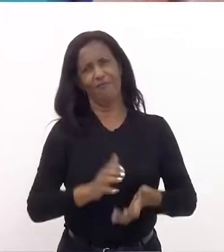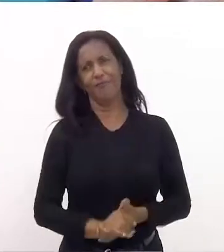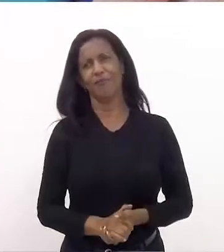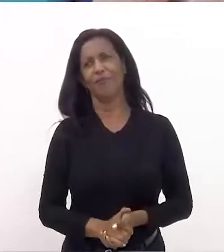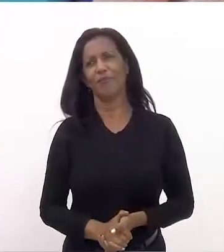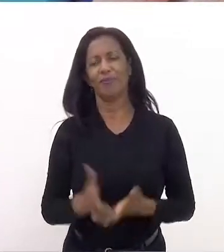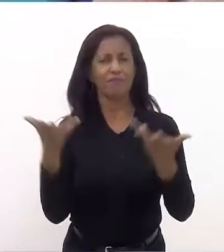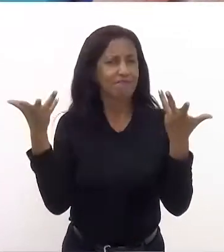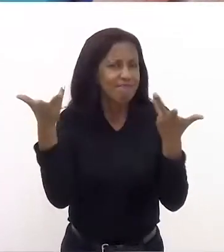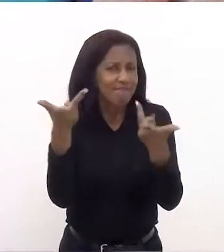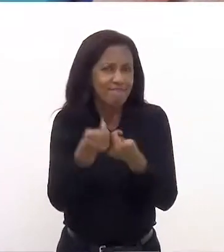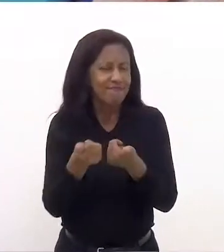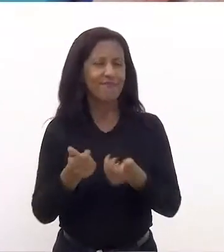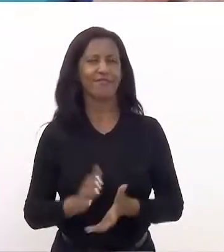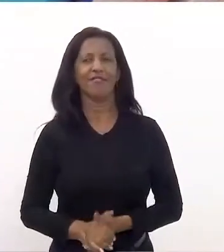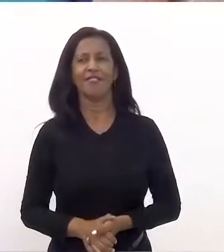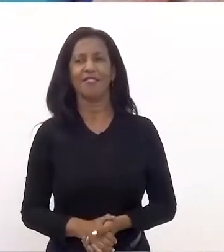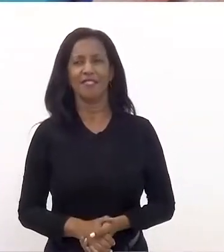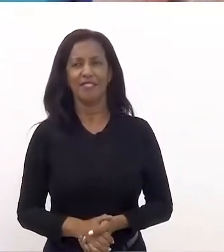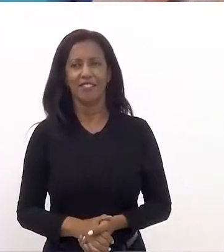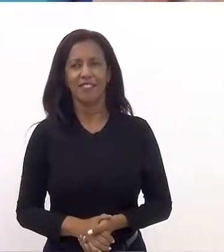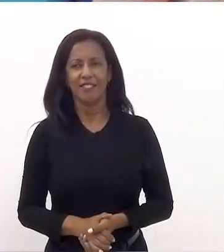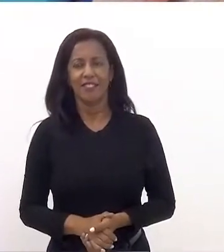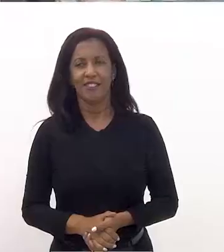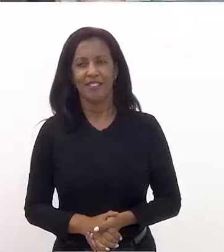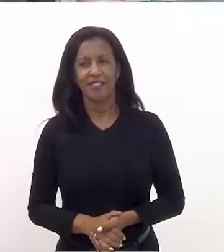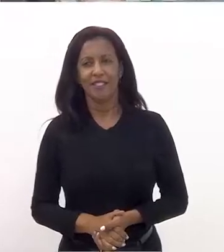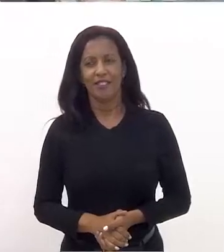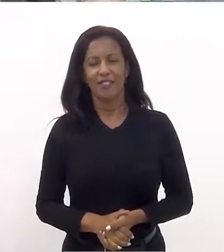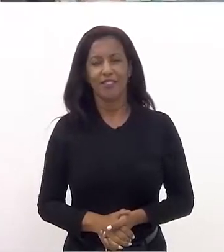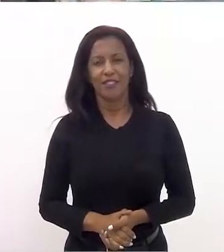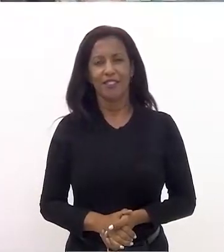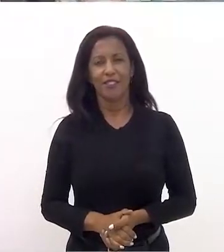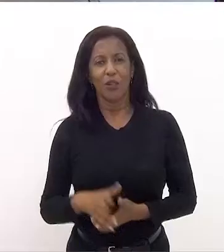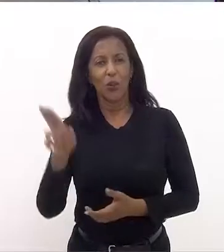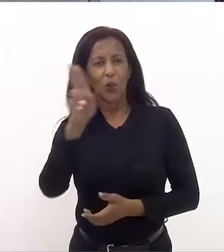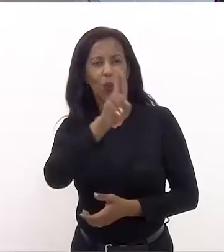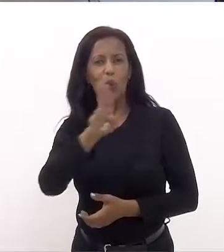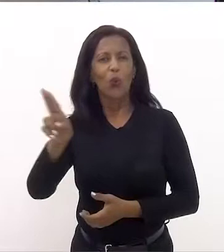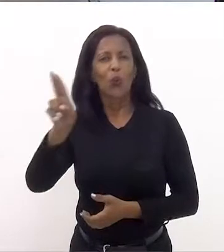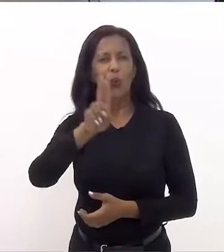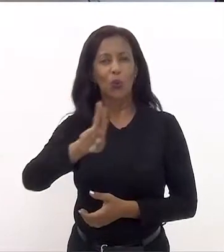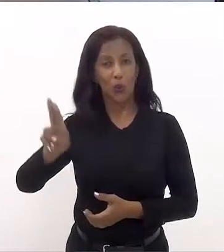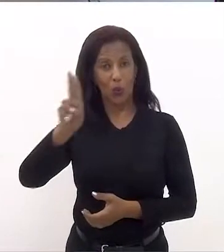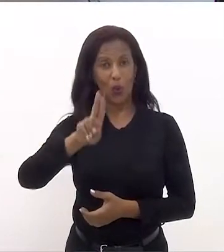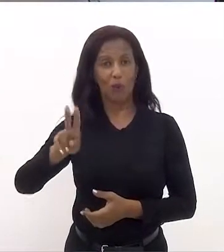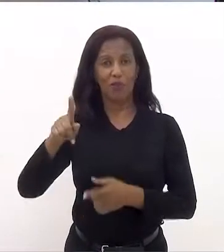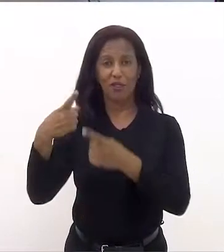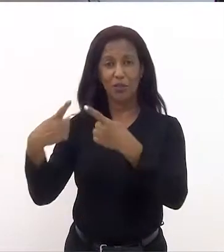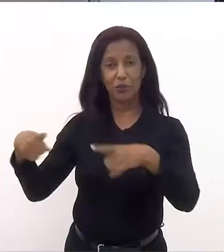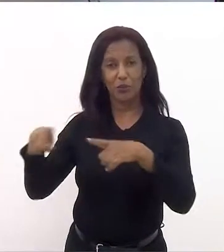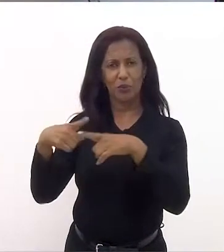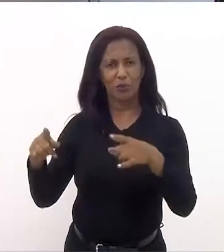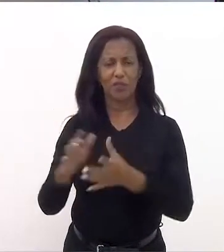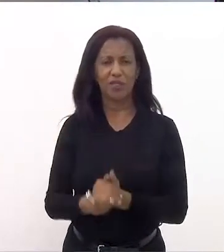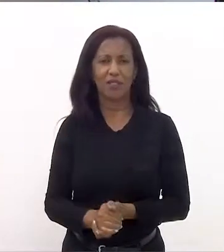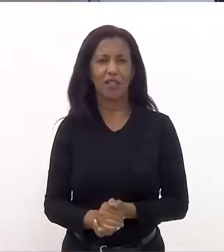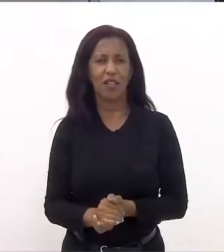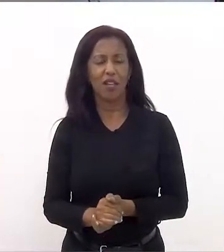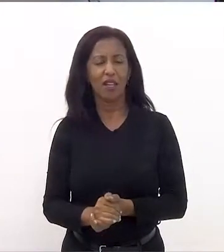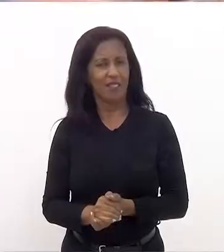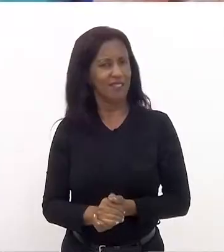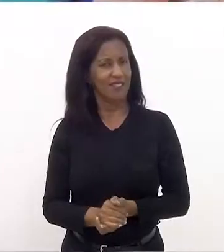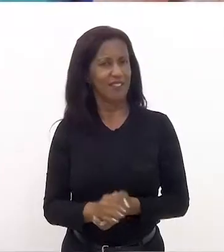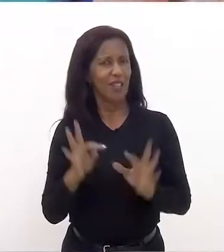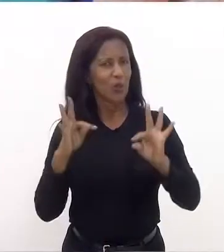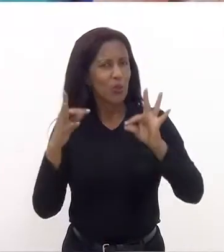maravilhoso. Maravilhoso. O nome vem do... Difícil até, eu queria pegar um pedaço, mas eu falei assim, não tem como, é